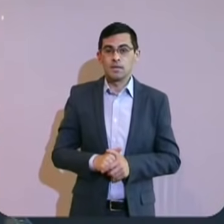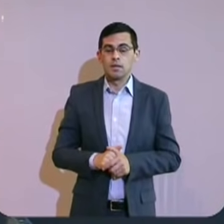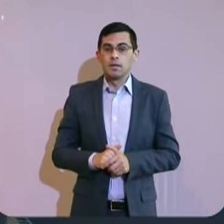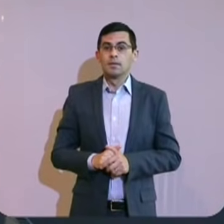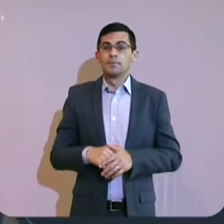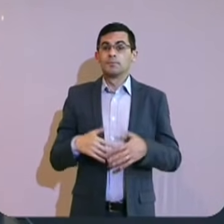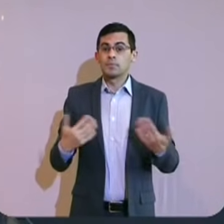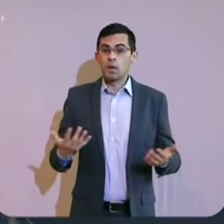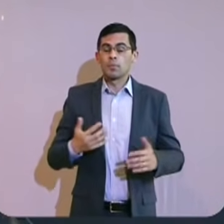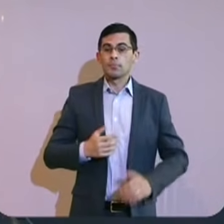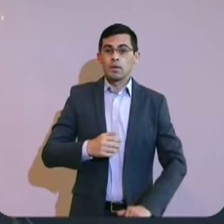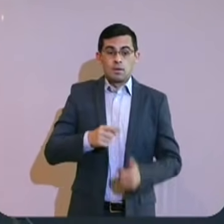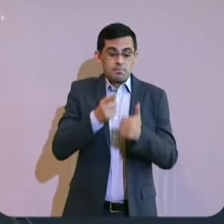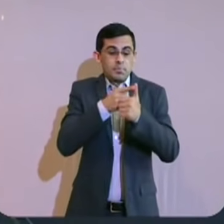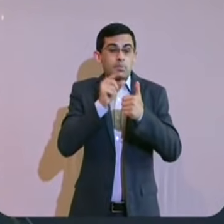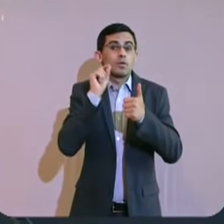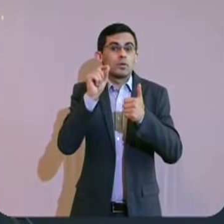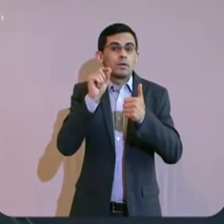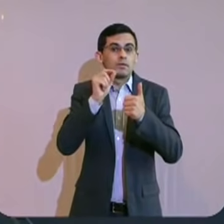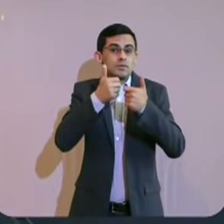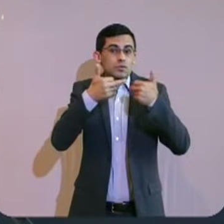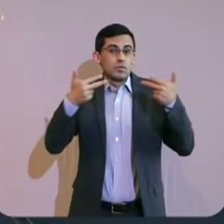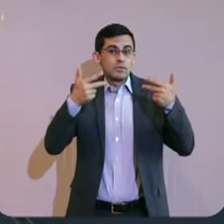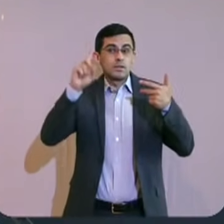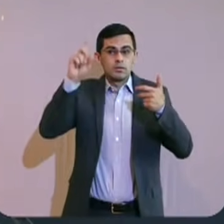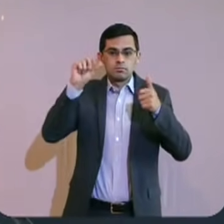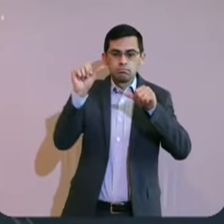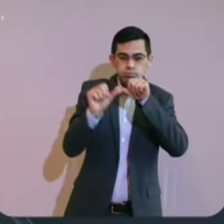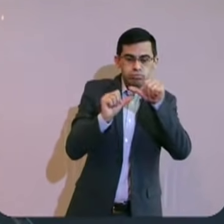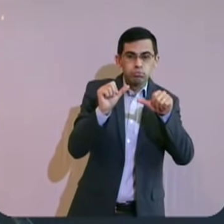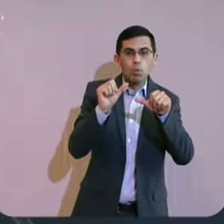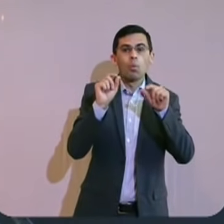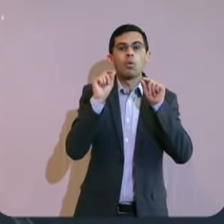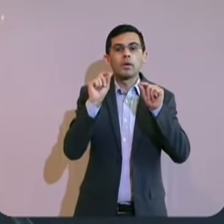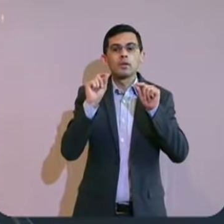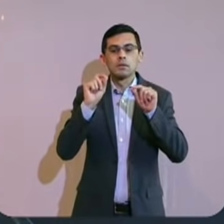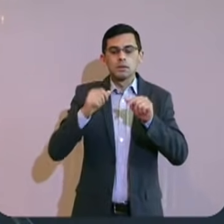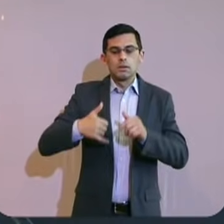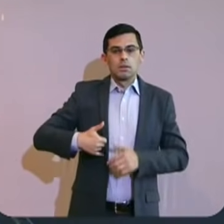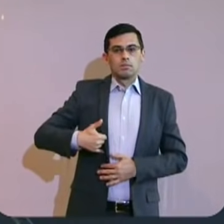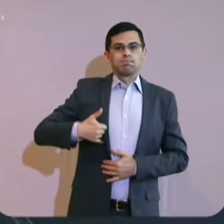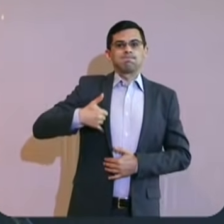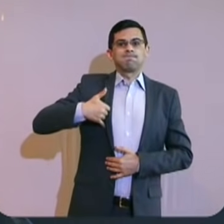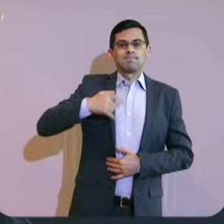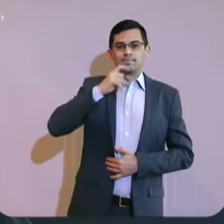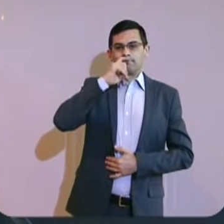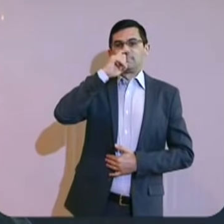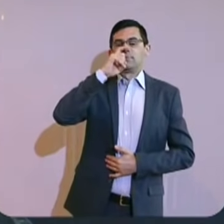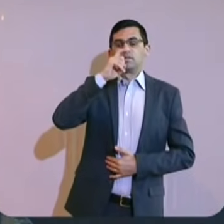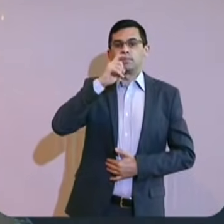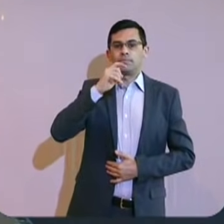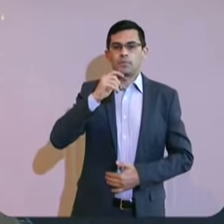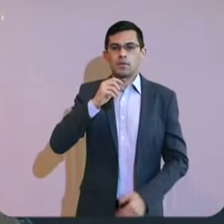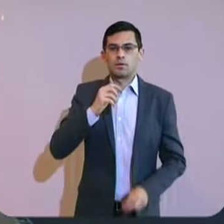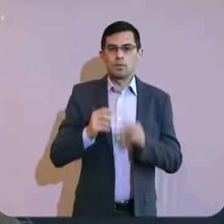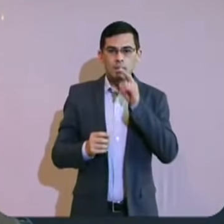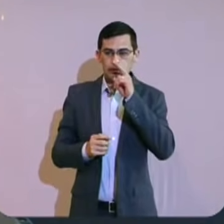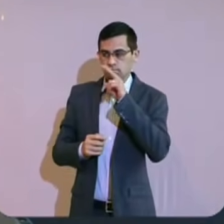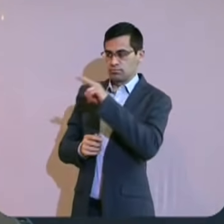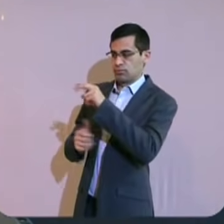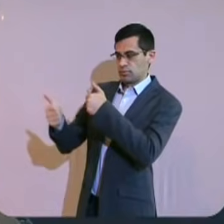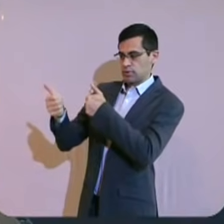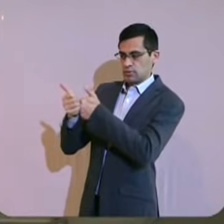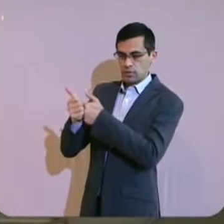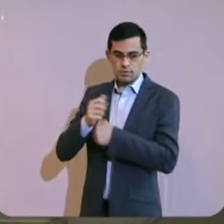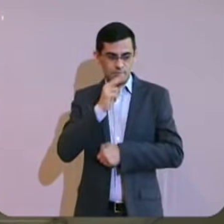E ele, primeira coisa que teve que tratar foi orgulho. Então assim, olha para quem está